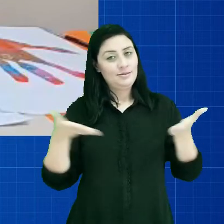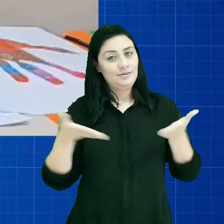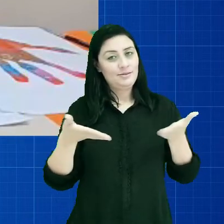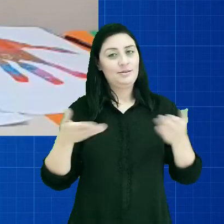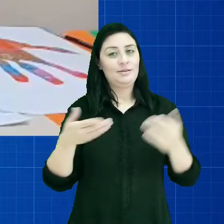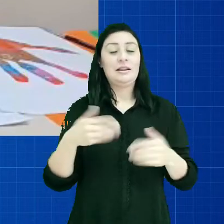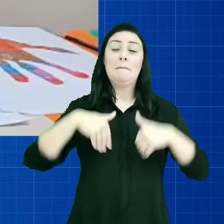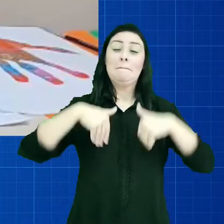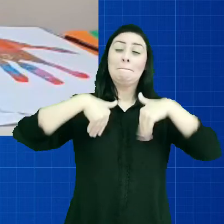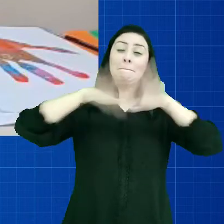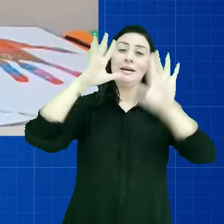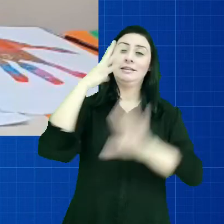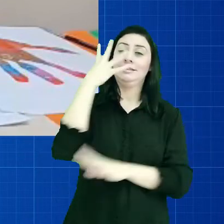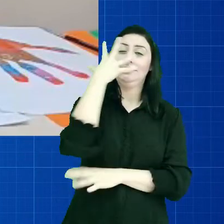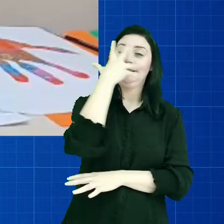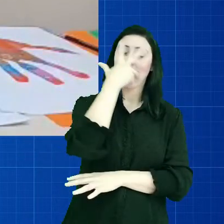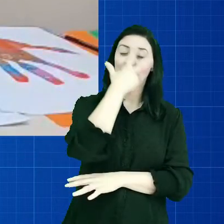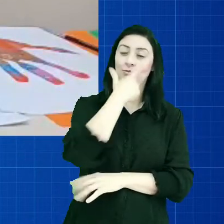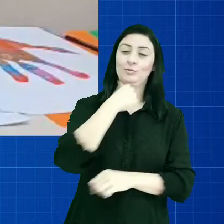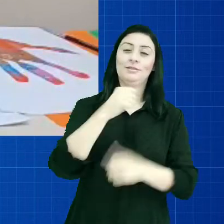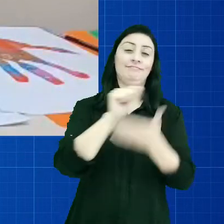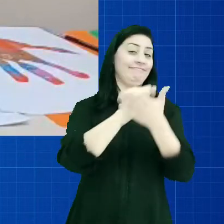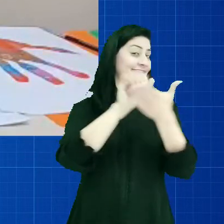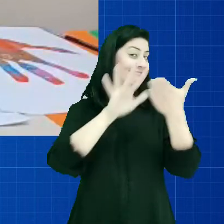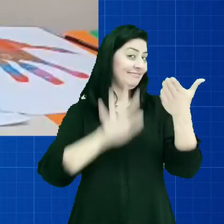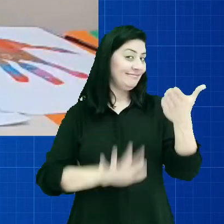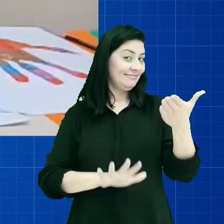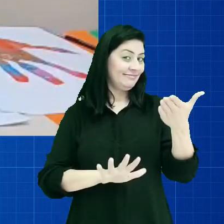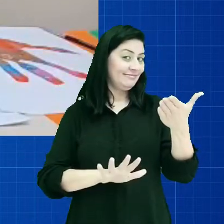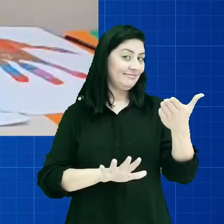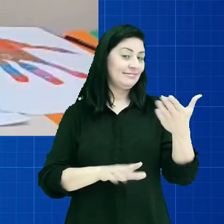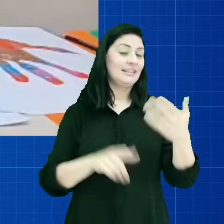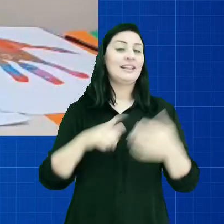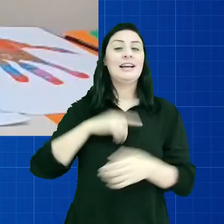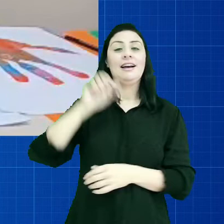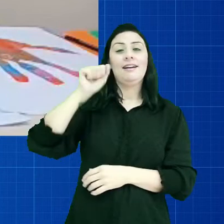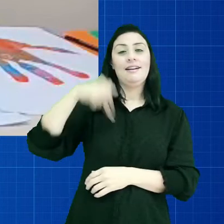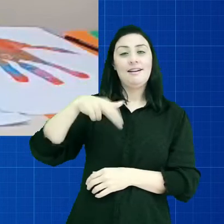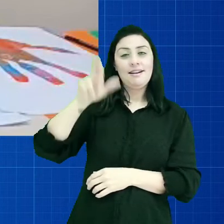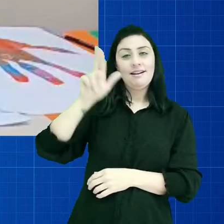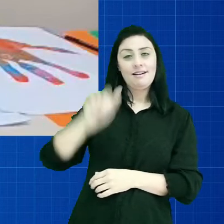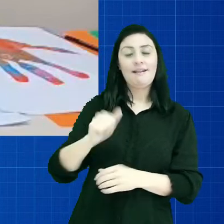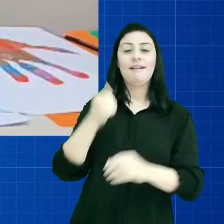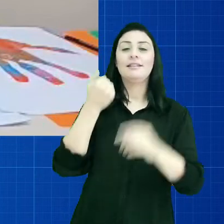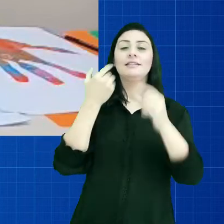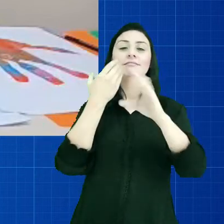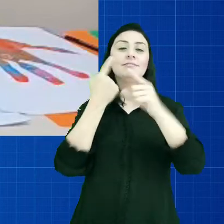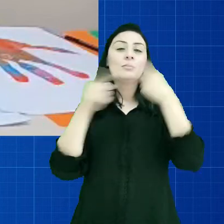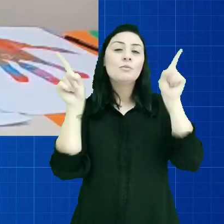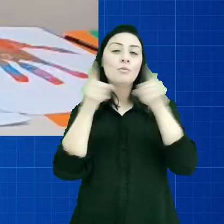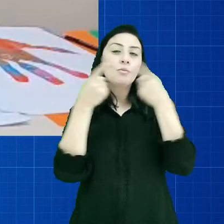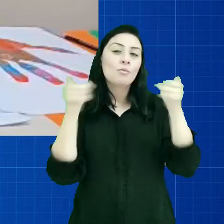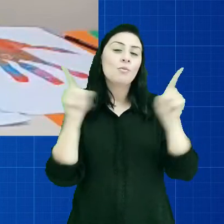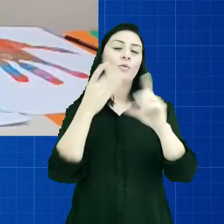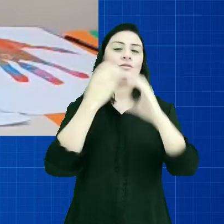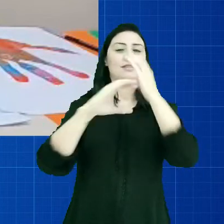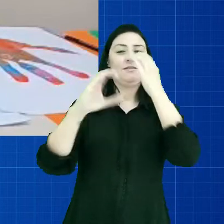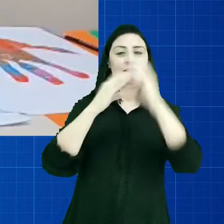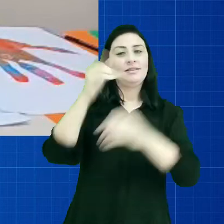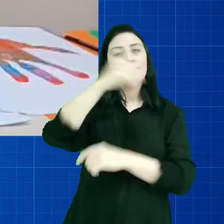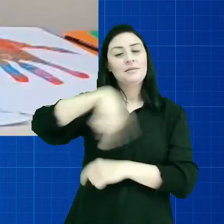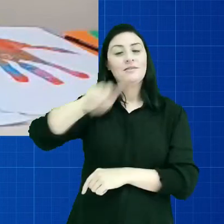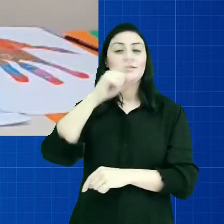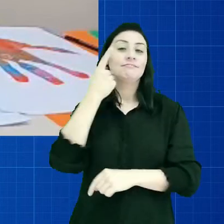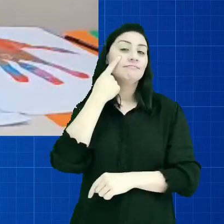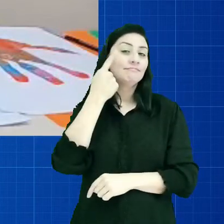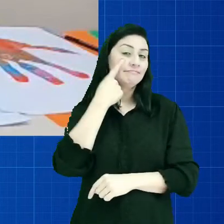Agora, para ficar mais bonita ainda a nossa atividade, a Ana Lúcia vai tocar uma música para vocês,